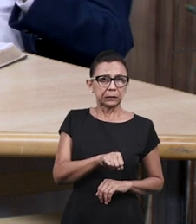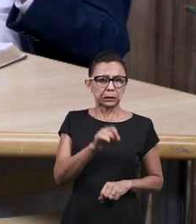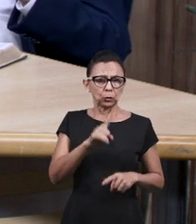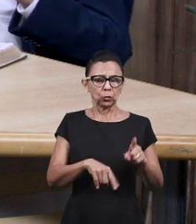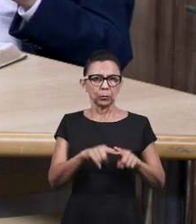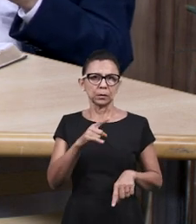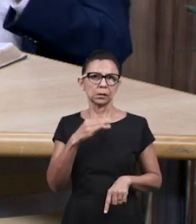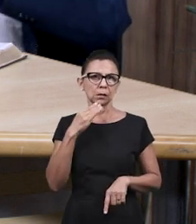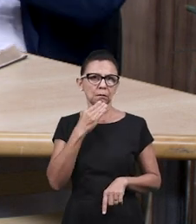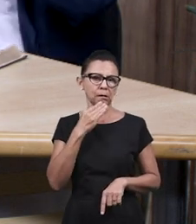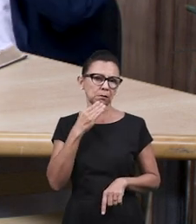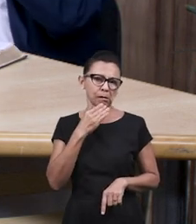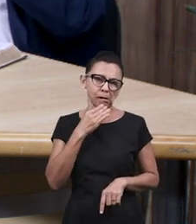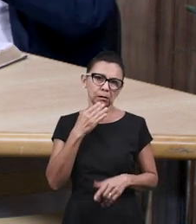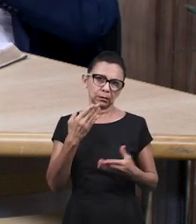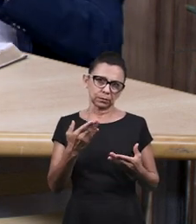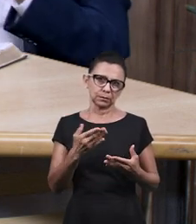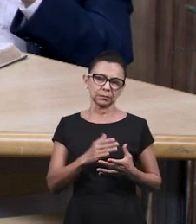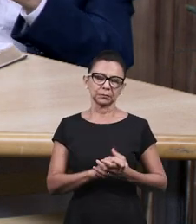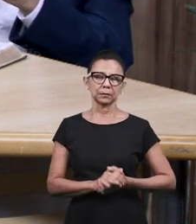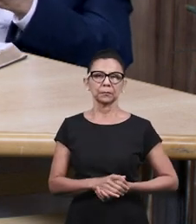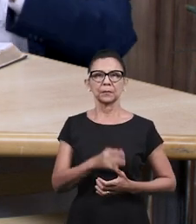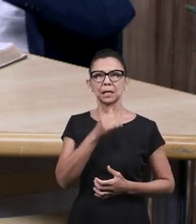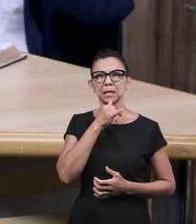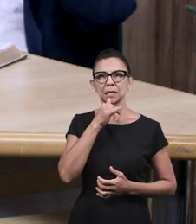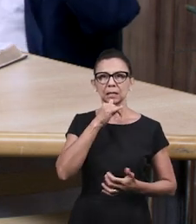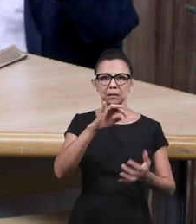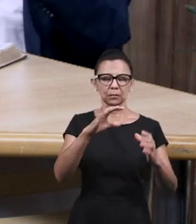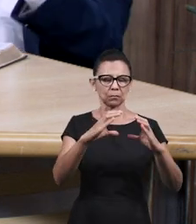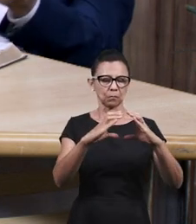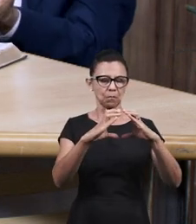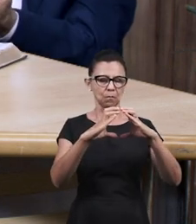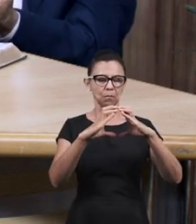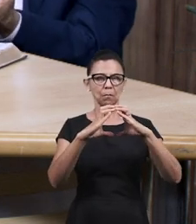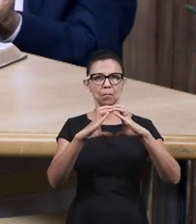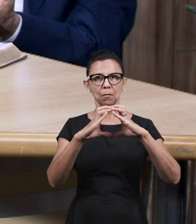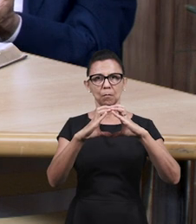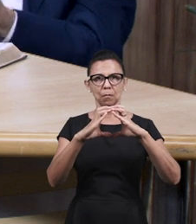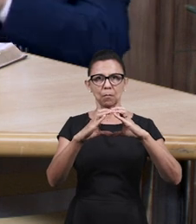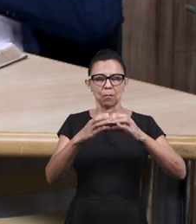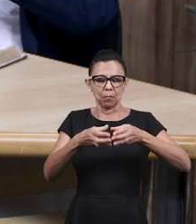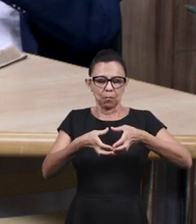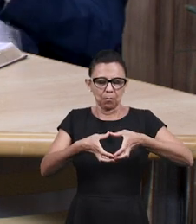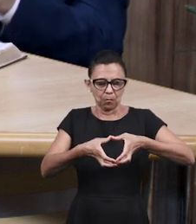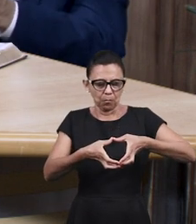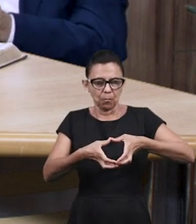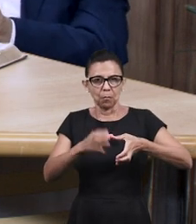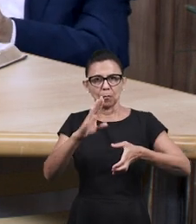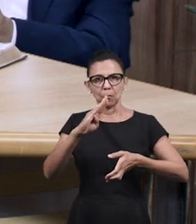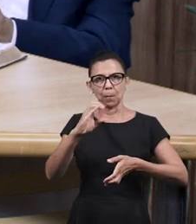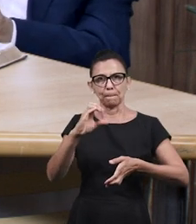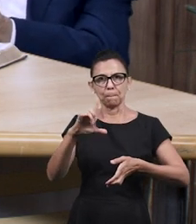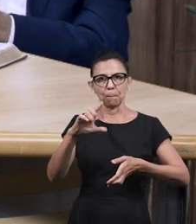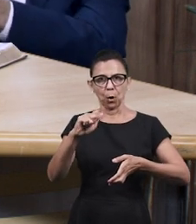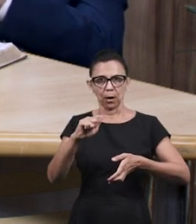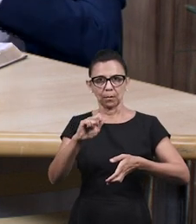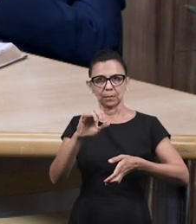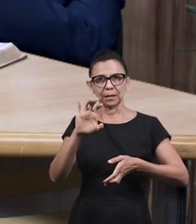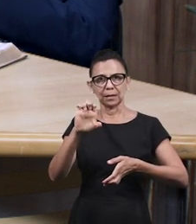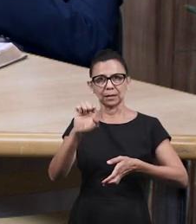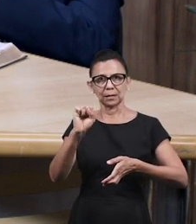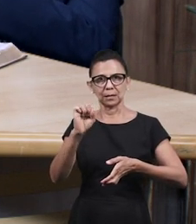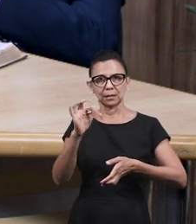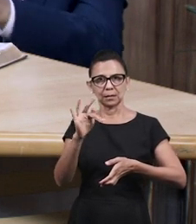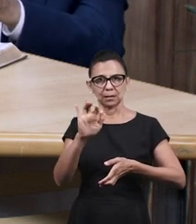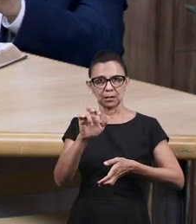é irregular, ele vai ser um componente dessas medidas. Por exemplo, uma esfera. Mas vai ser um componente dessas medidas. Então,